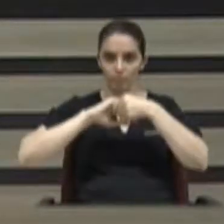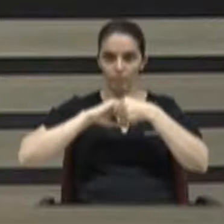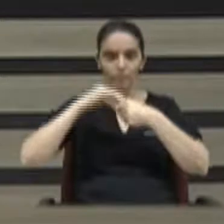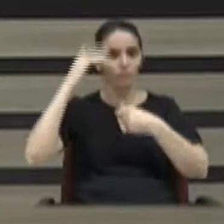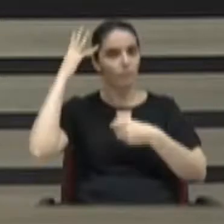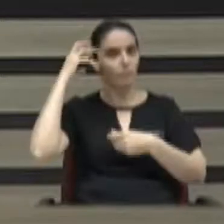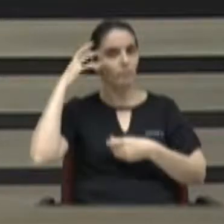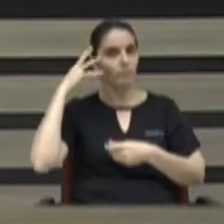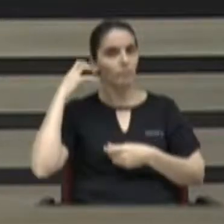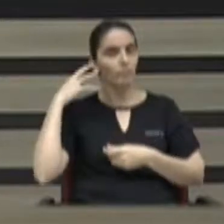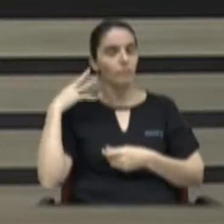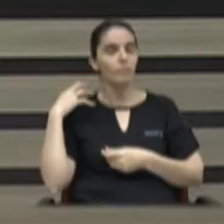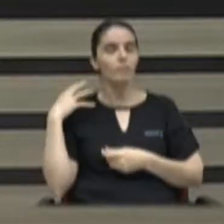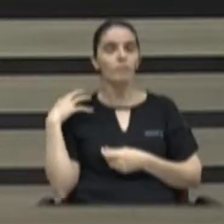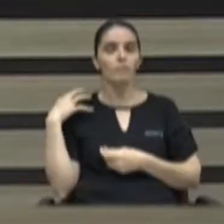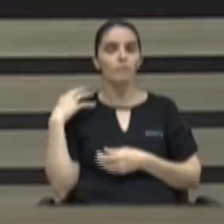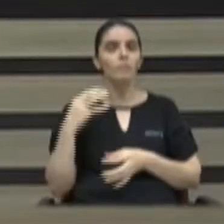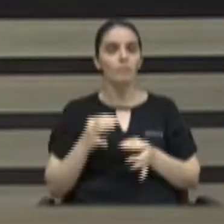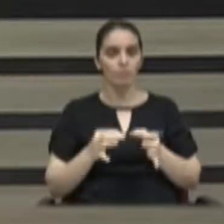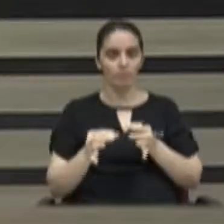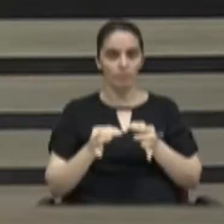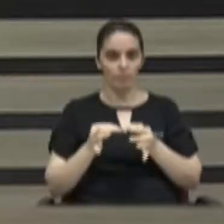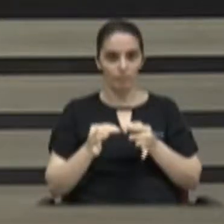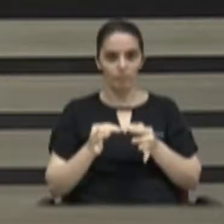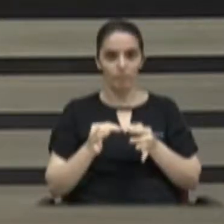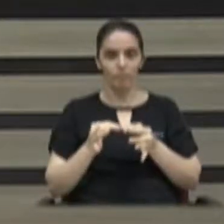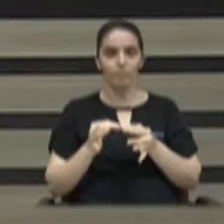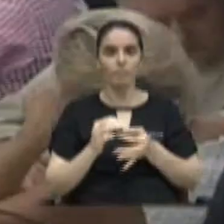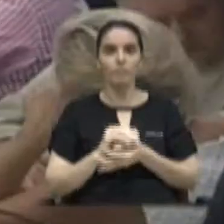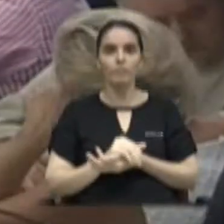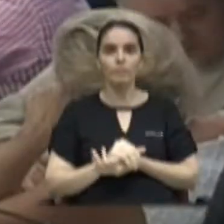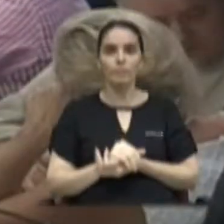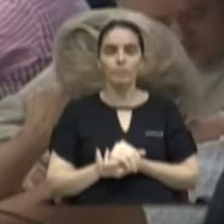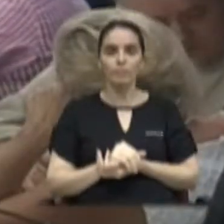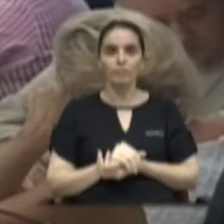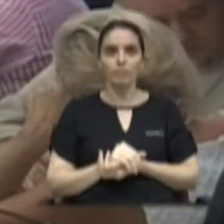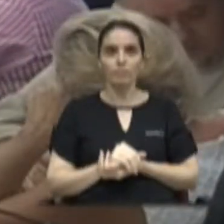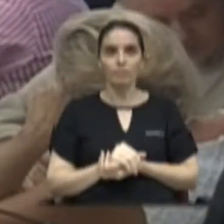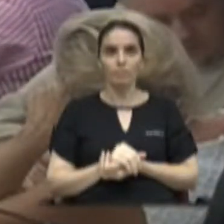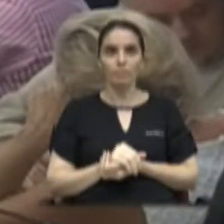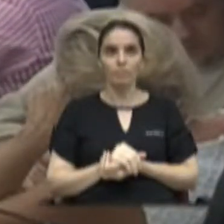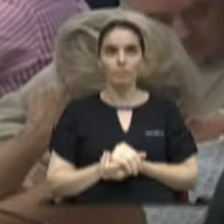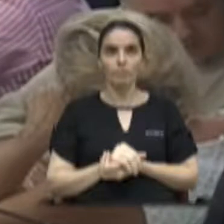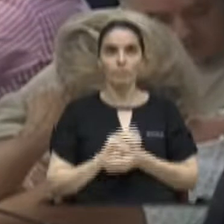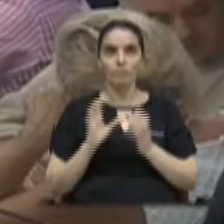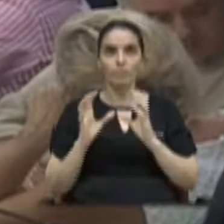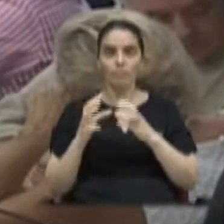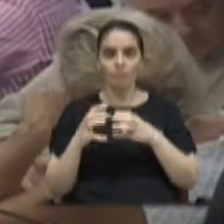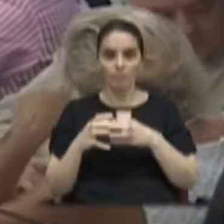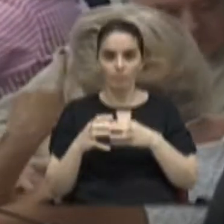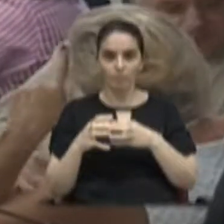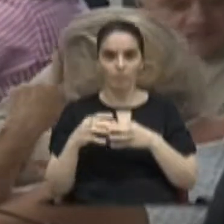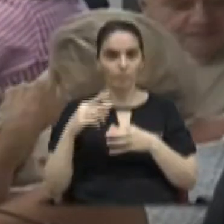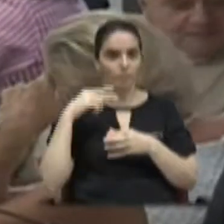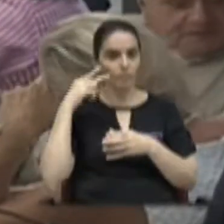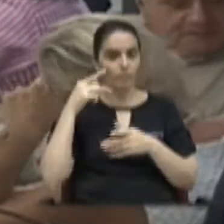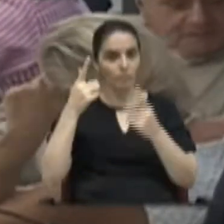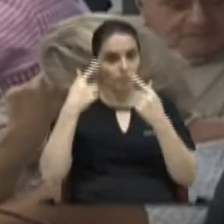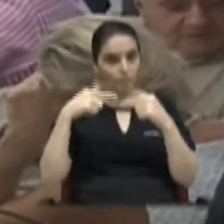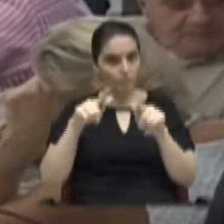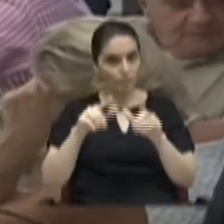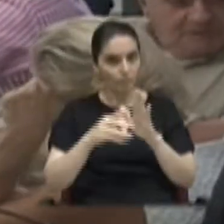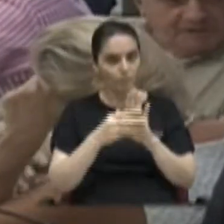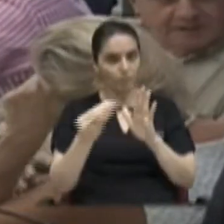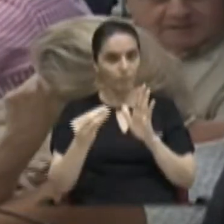pela sensibilidade do projeto, dizer que em nenhum momento o grupo de vereador que foi contrário às emendas